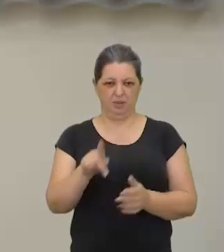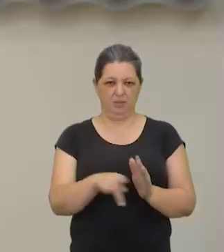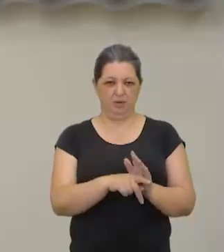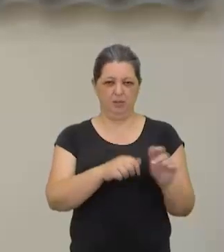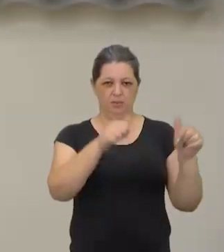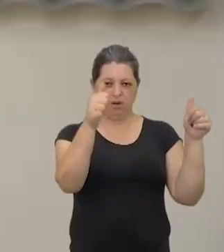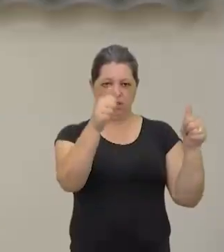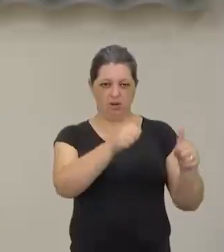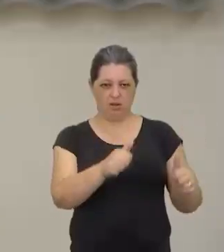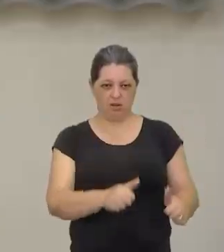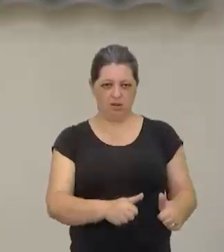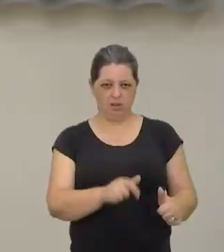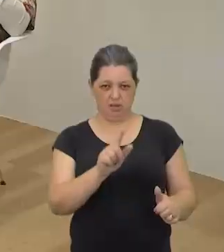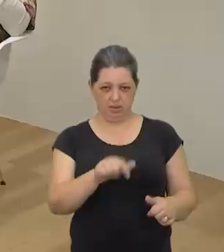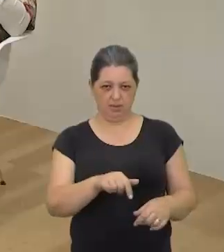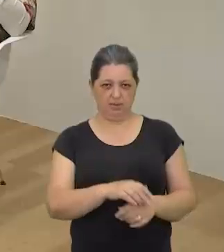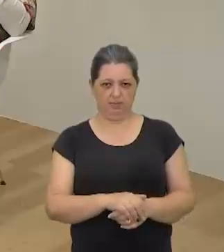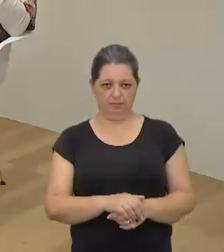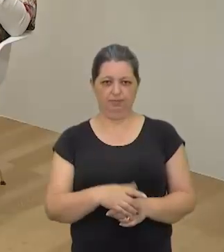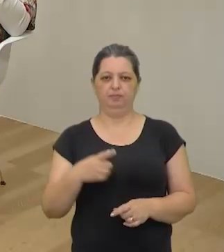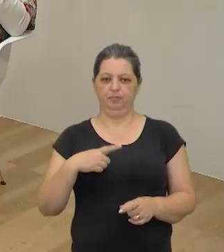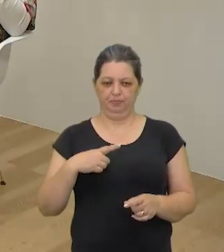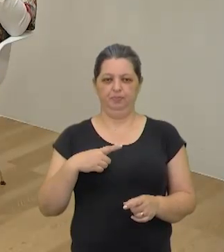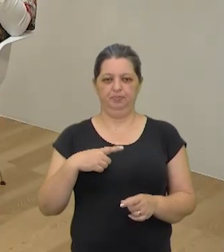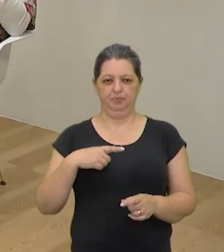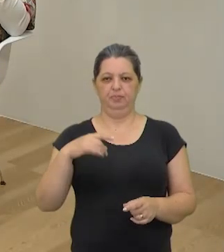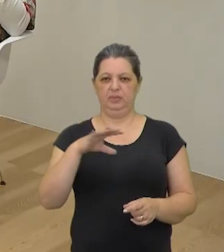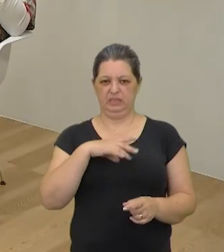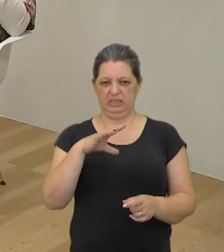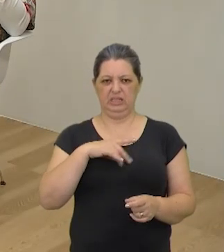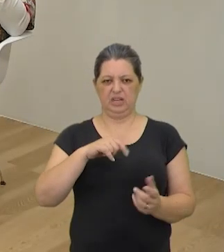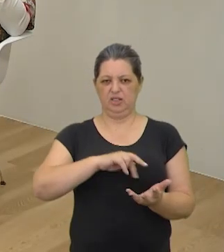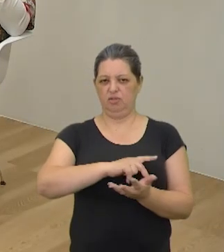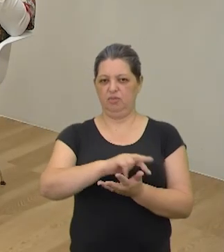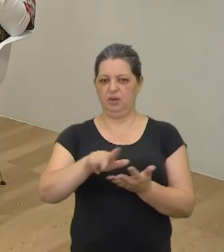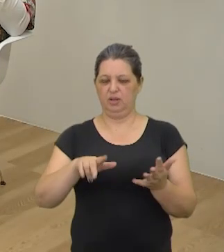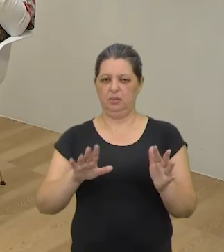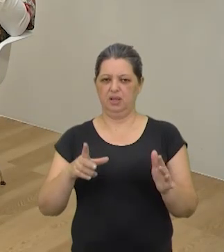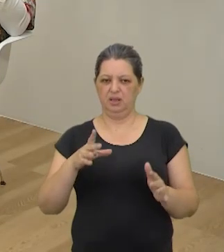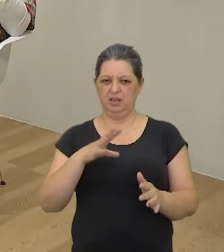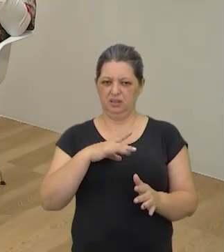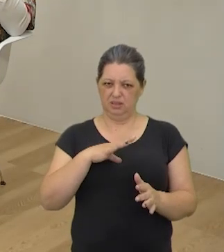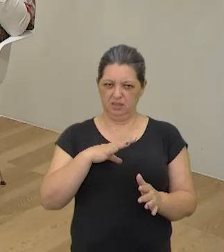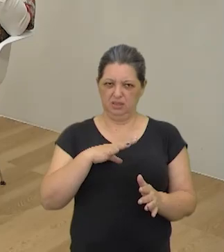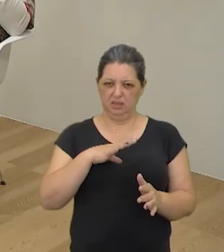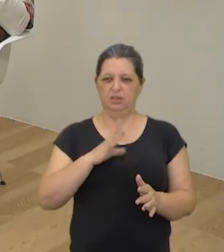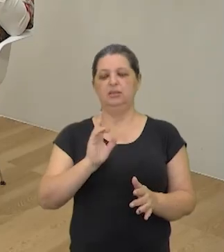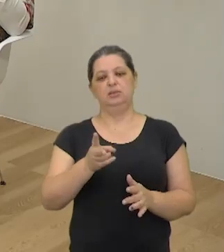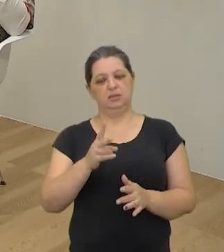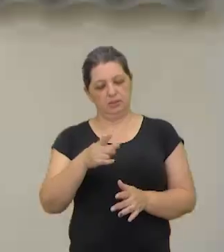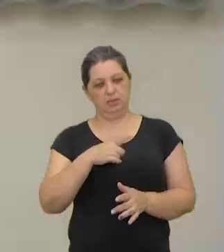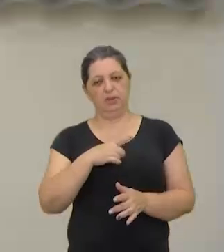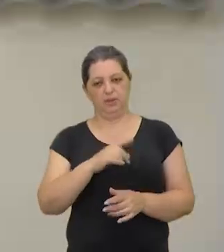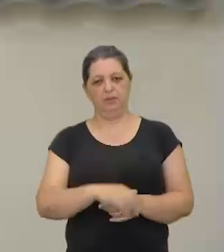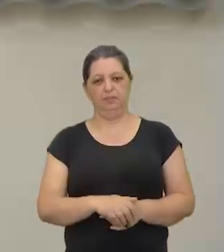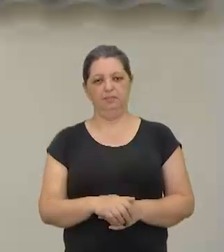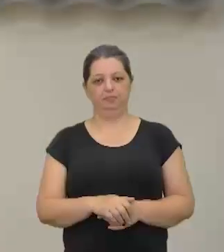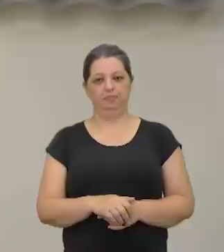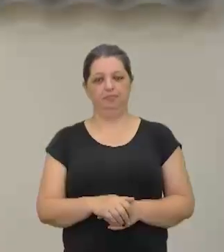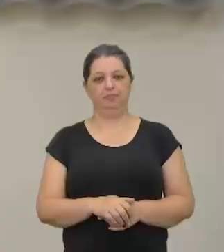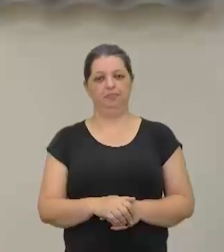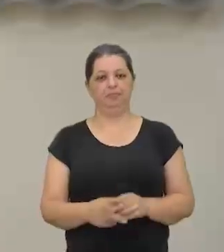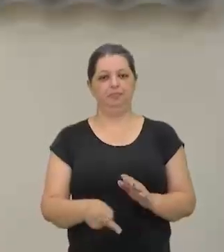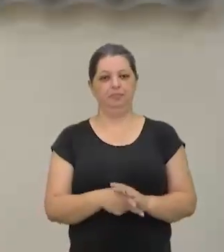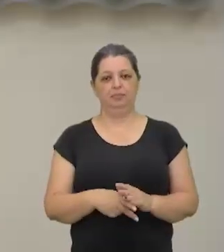Stal. Estalta. Que tem tudo quanto é cidade. Não Não tem cidade que não tenha uma estátua. É interessante como é uma